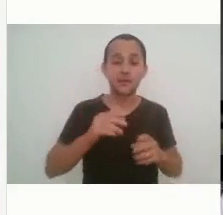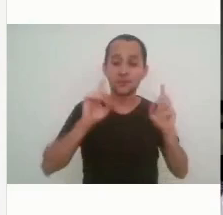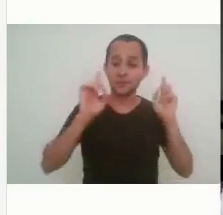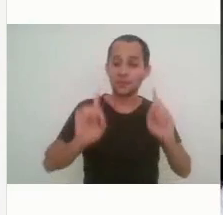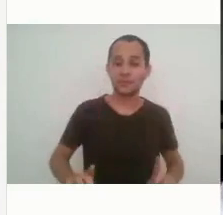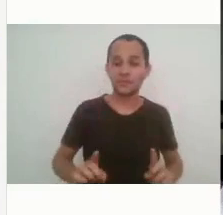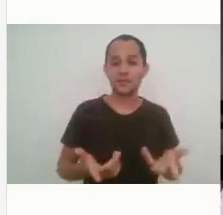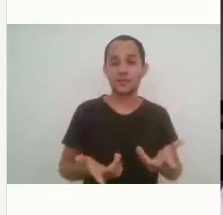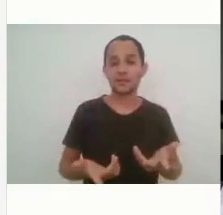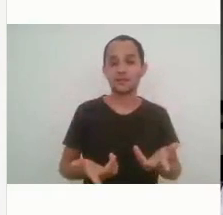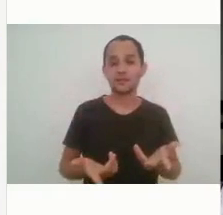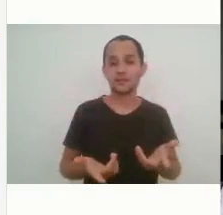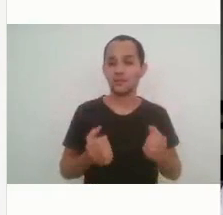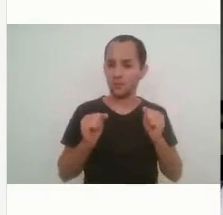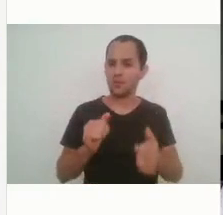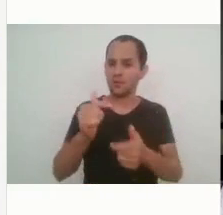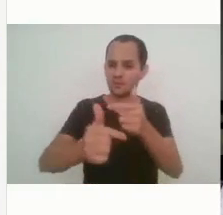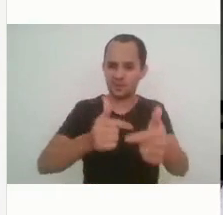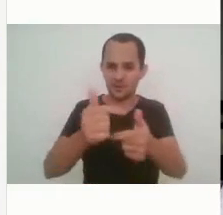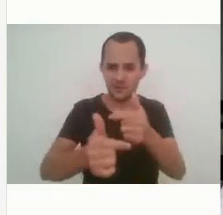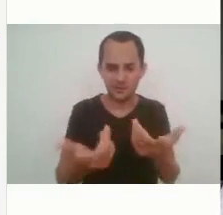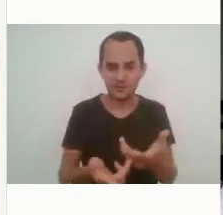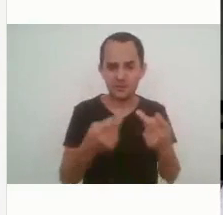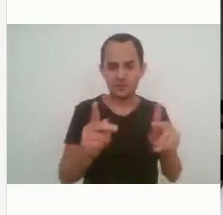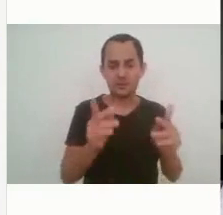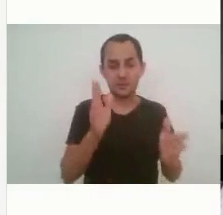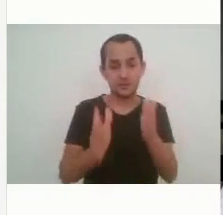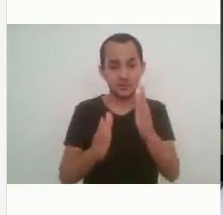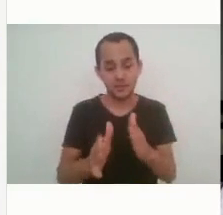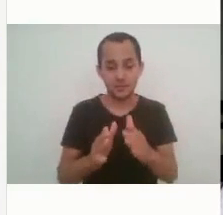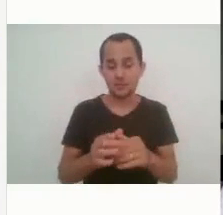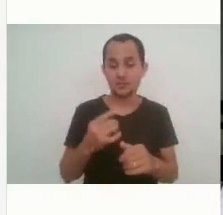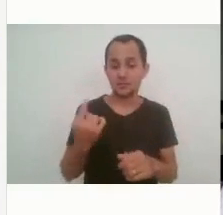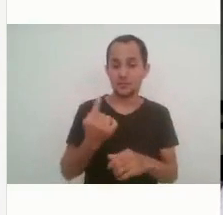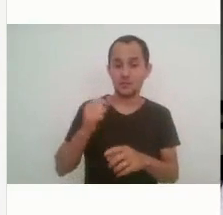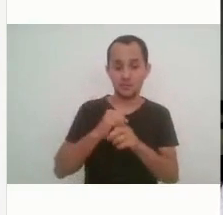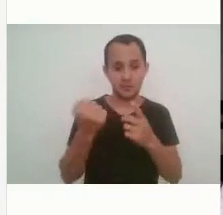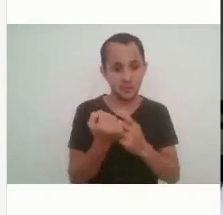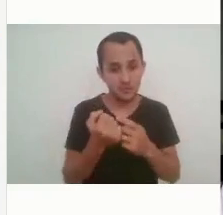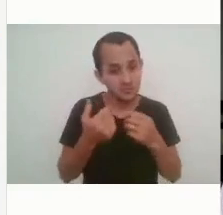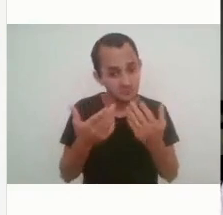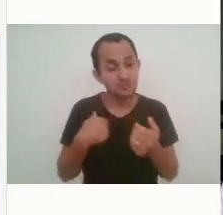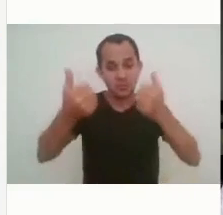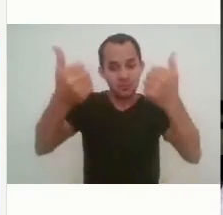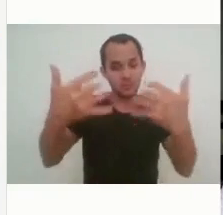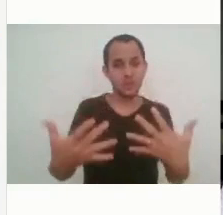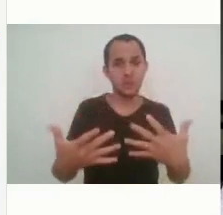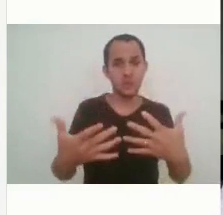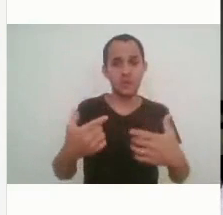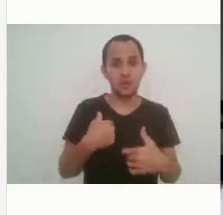possa trabalhar durante o período de isolamento social. Olha, como eu disse, e eu não cuido da parte da